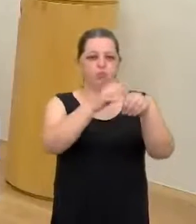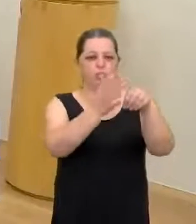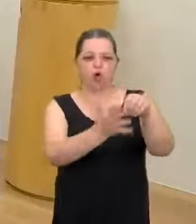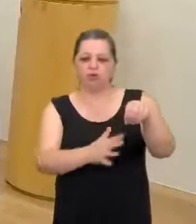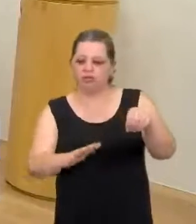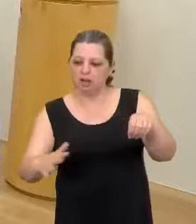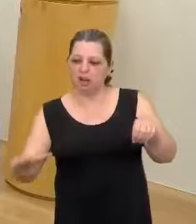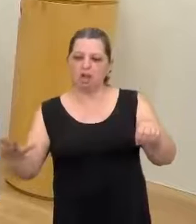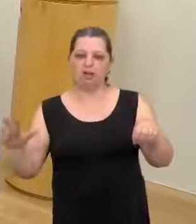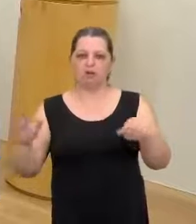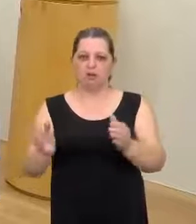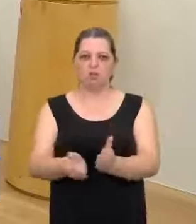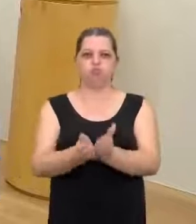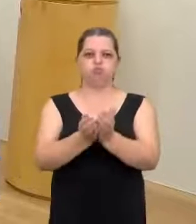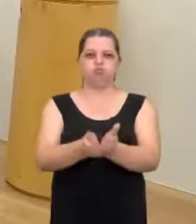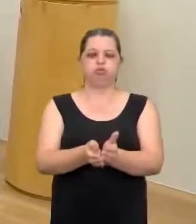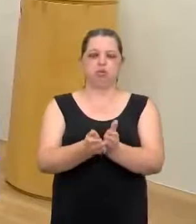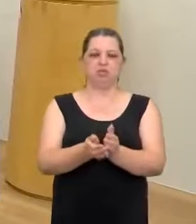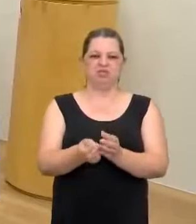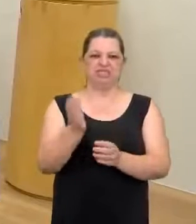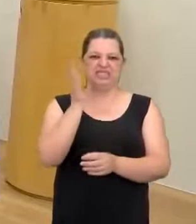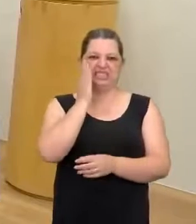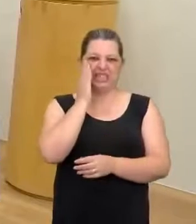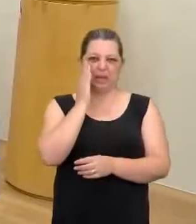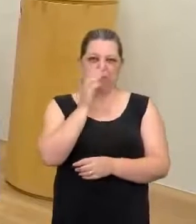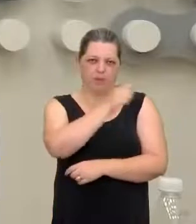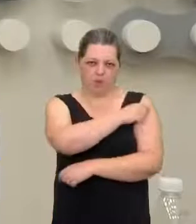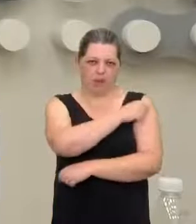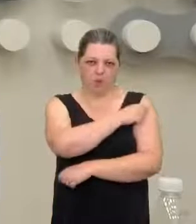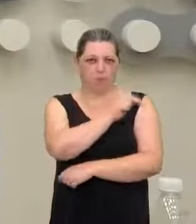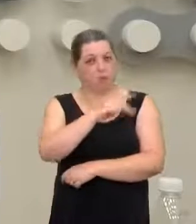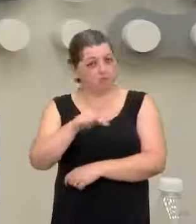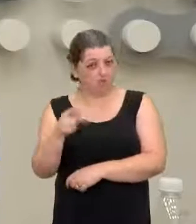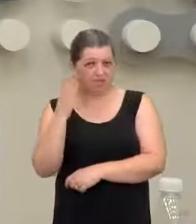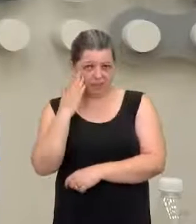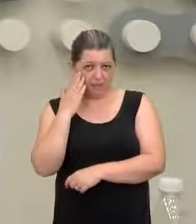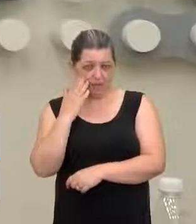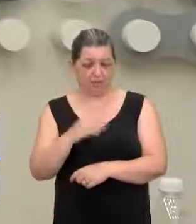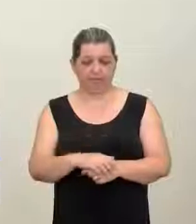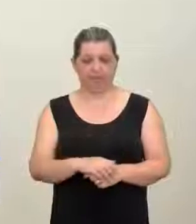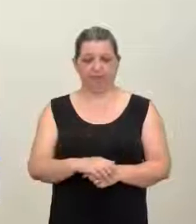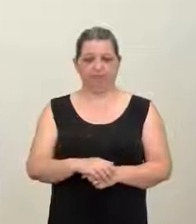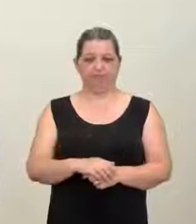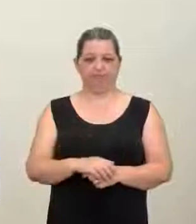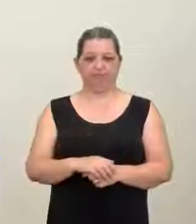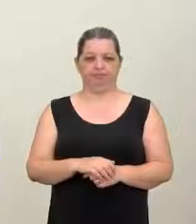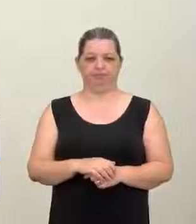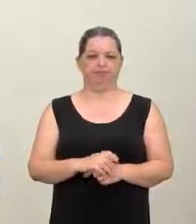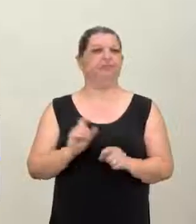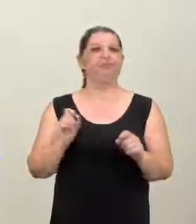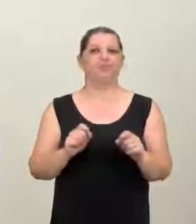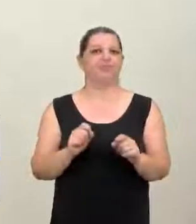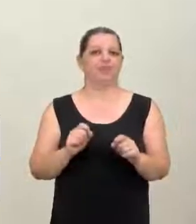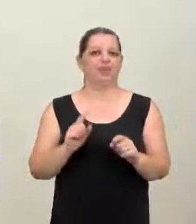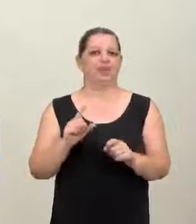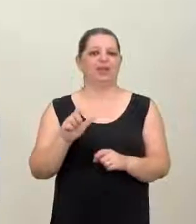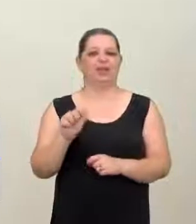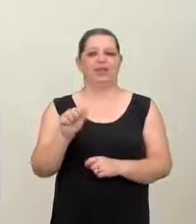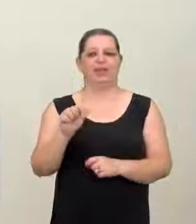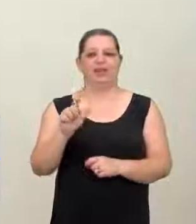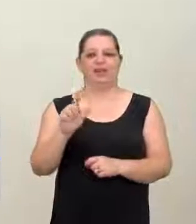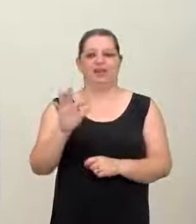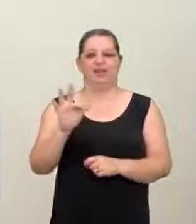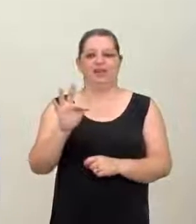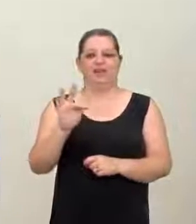vão lembrar? Quem puder me ajudar aqui, gente. Os estudantes, o será filme que do vão Alfred saber? Hitchcock. Quem não sabe quem que é o Alfred Hitchcock, é isso